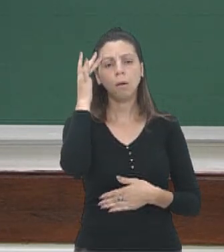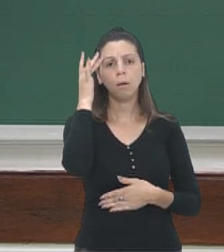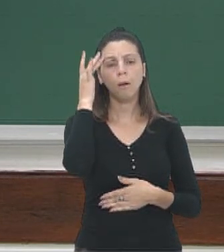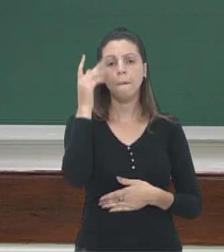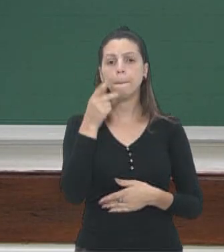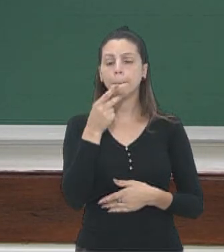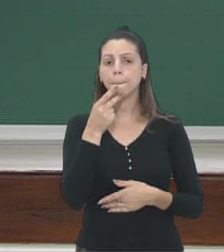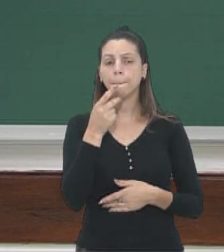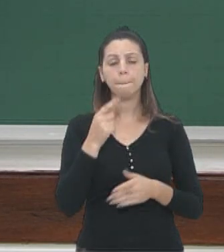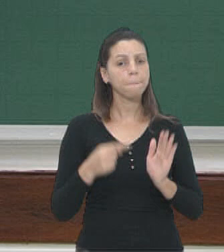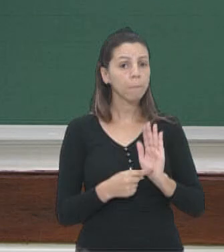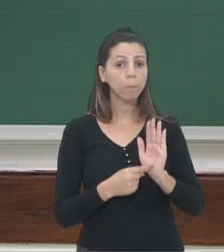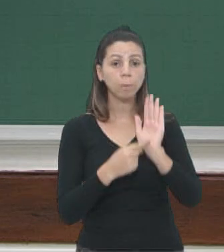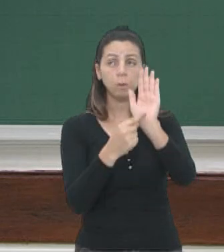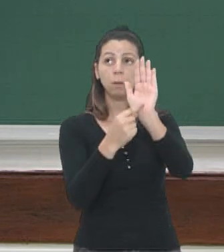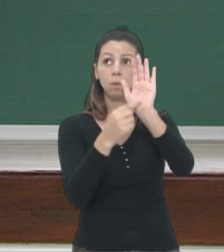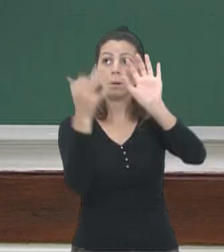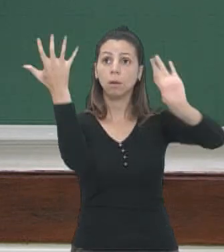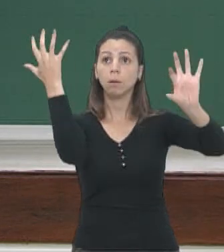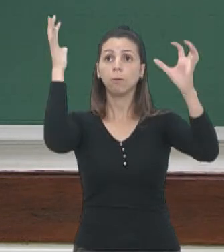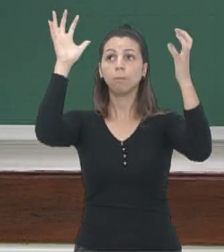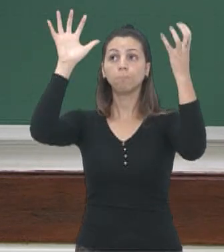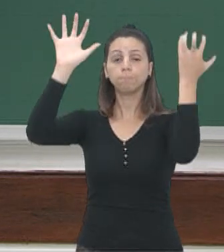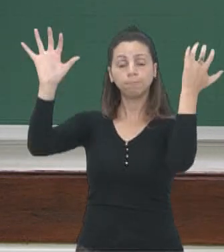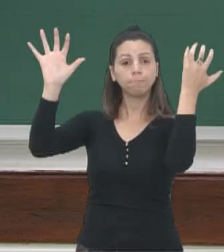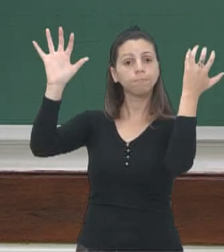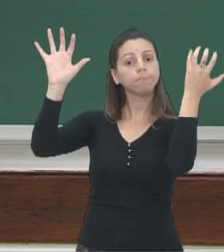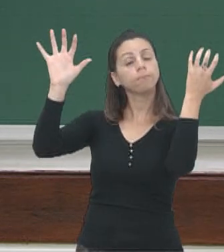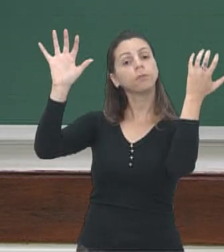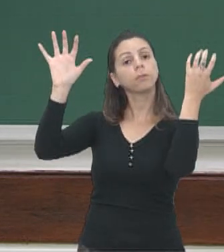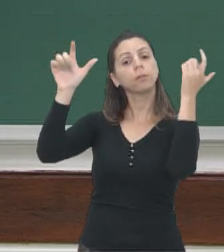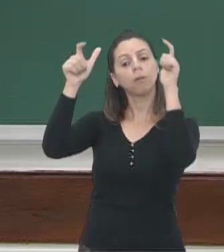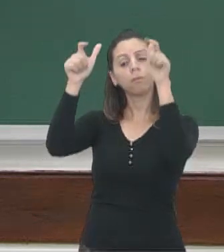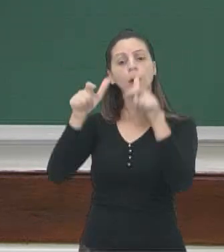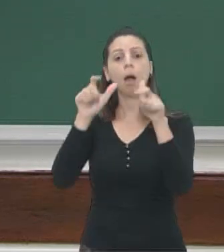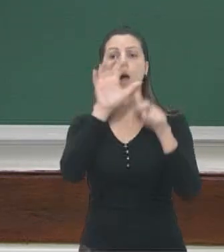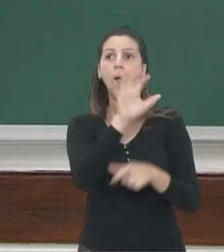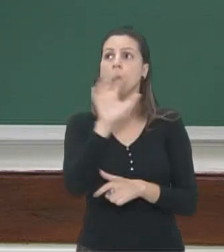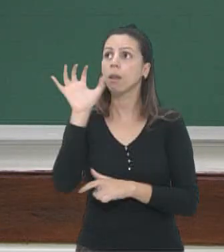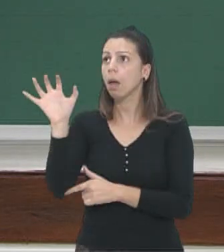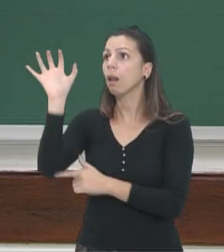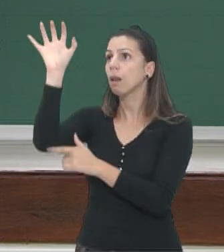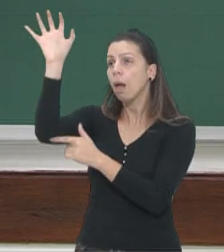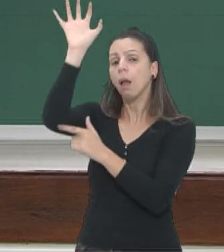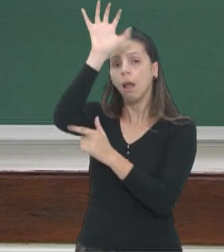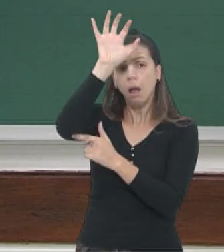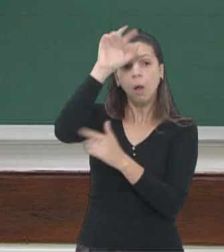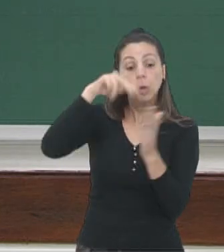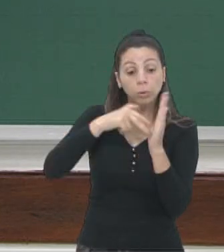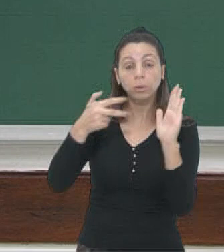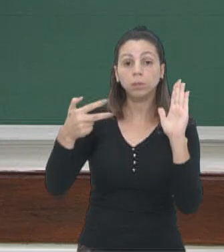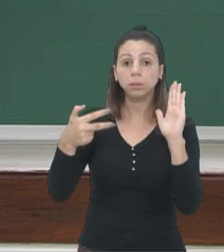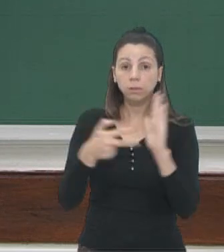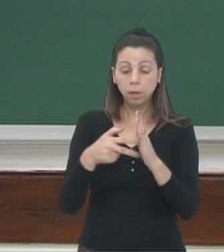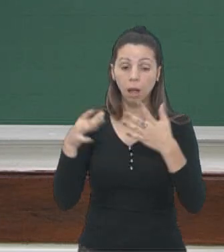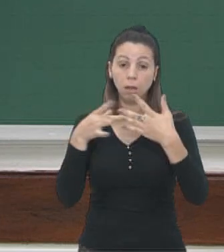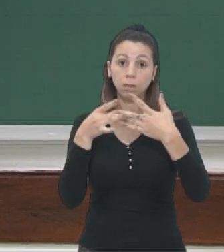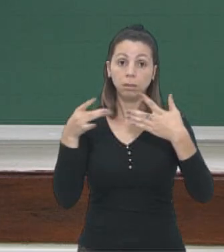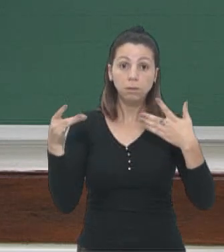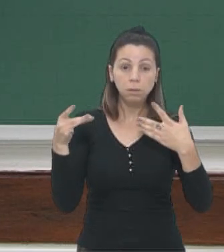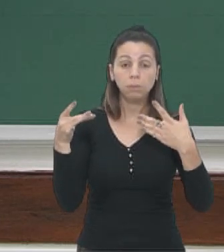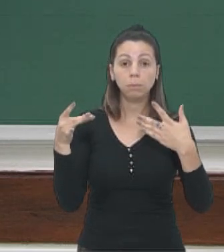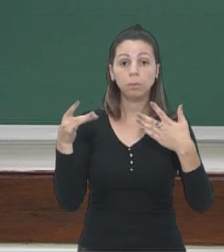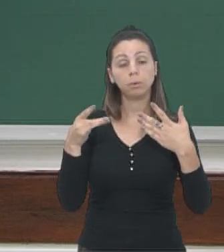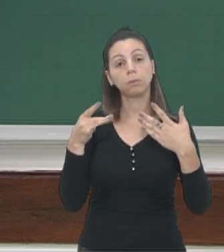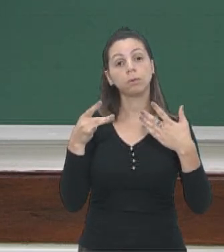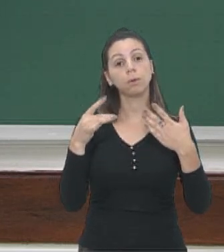a condição climática, condição de tempo em cada um dos lugares, o fato de você saber o significado dos símbolos utilizados naquele